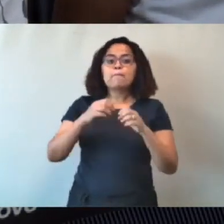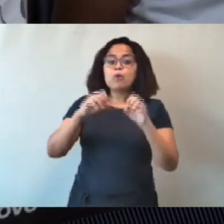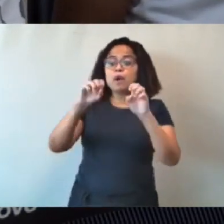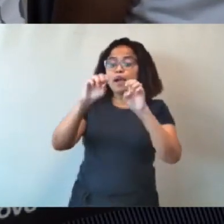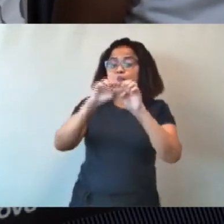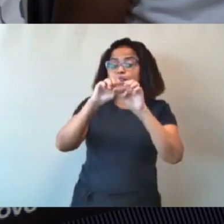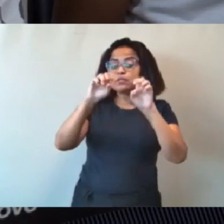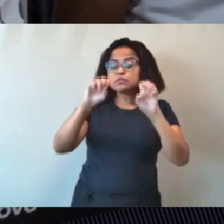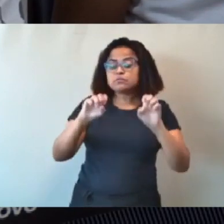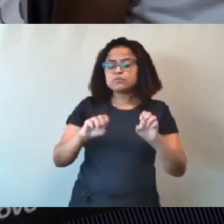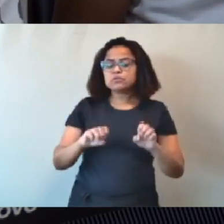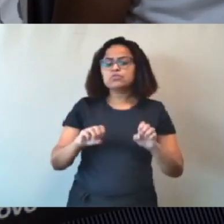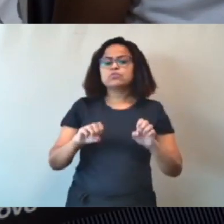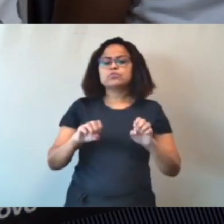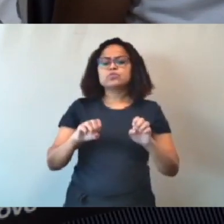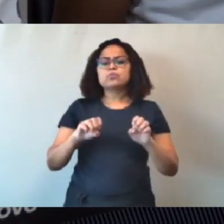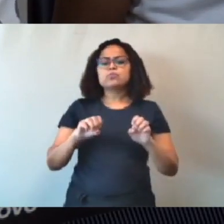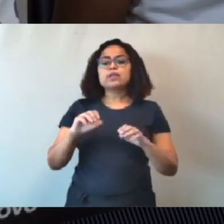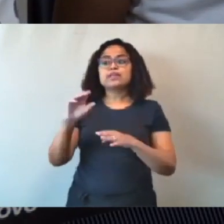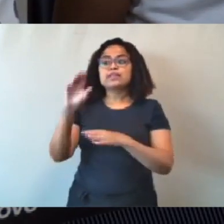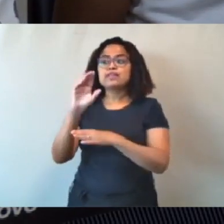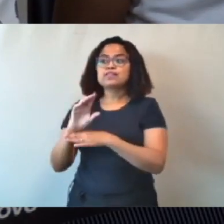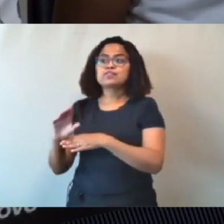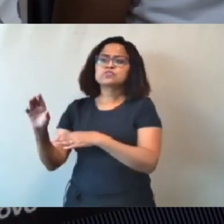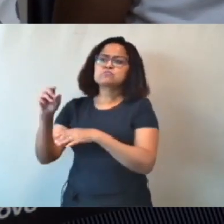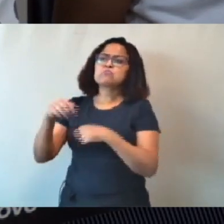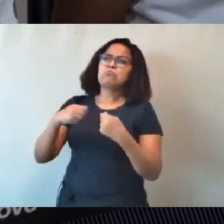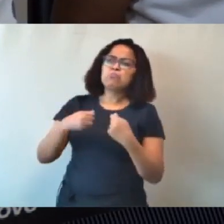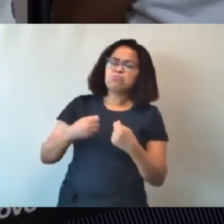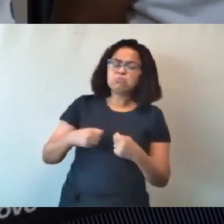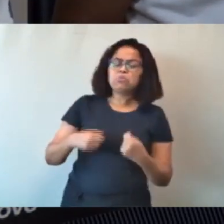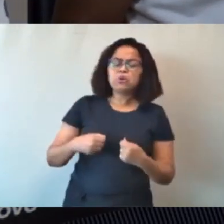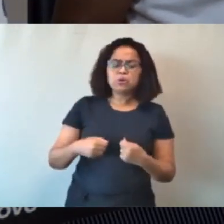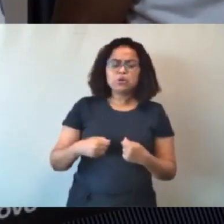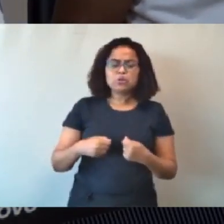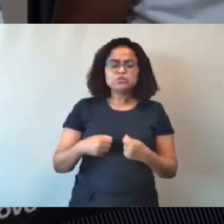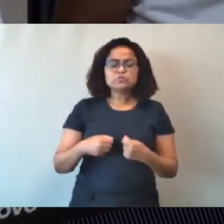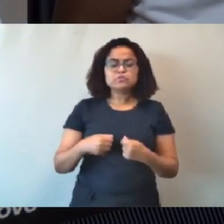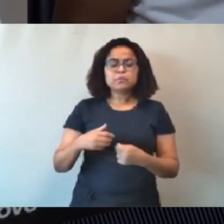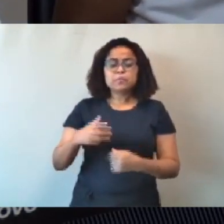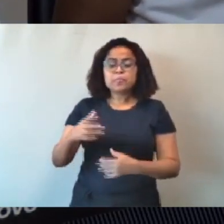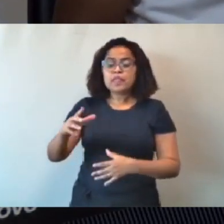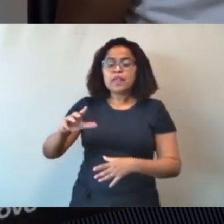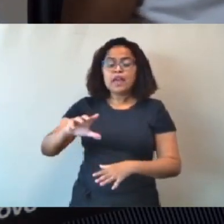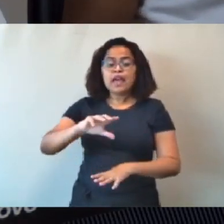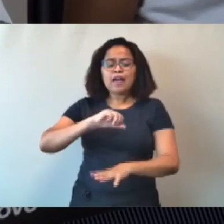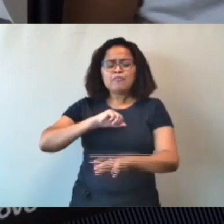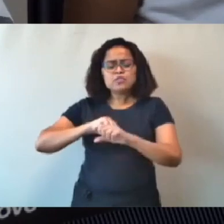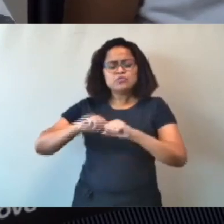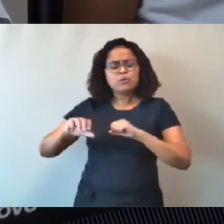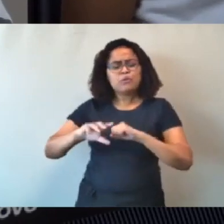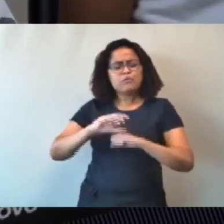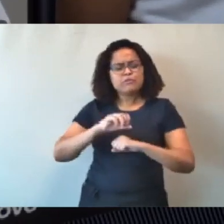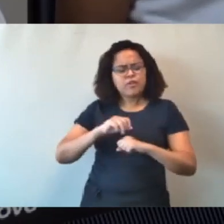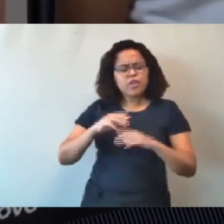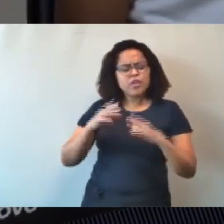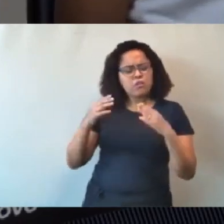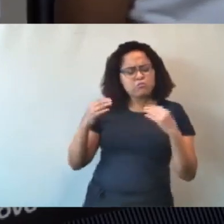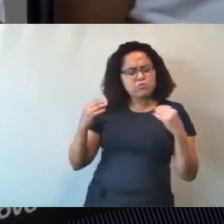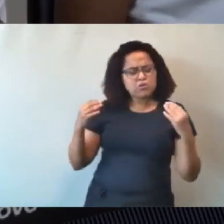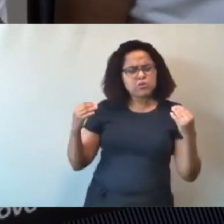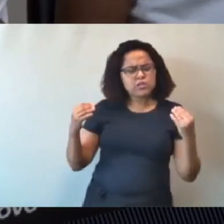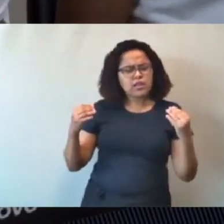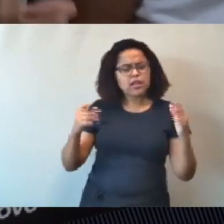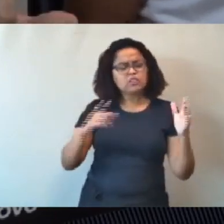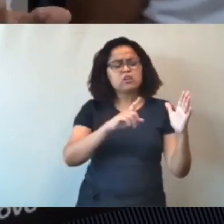esses bairros realmente possam, né, absorver com tranquilidade esses comércios. E já